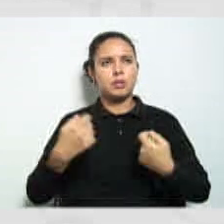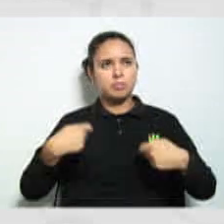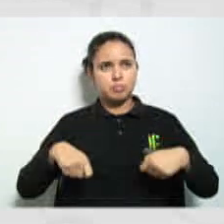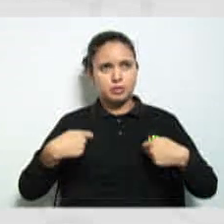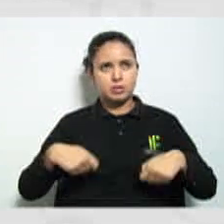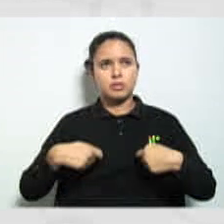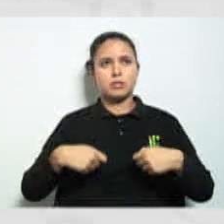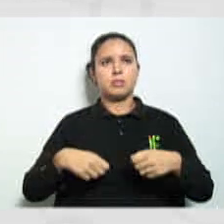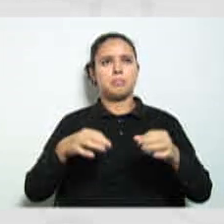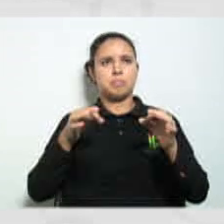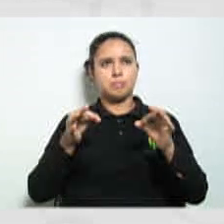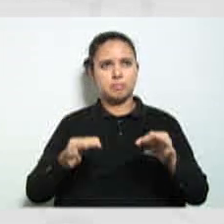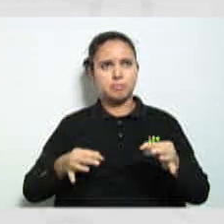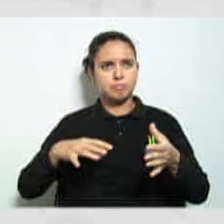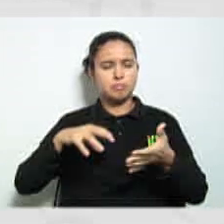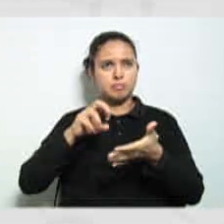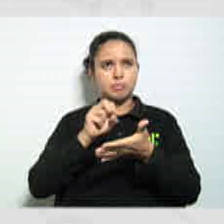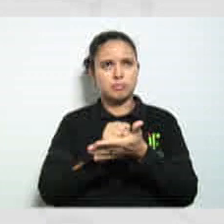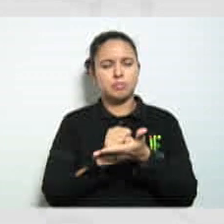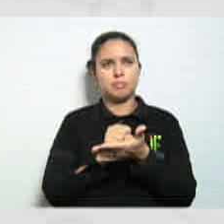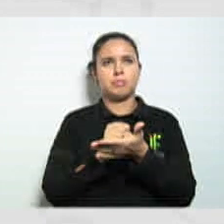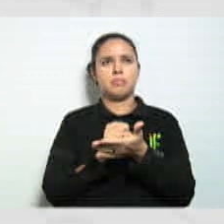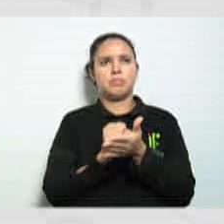escriturado em ordem